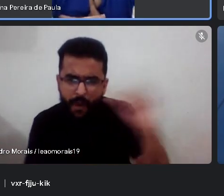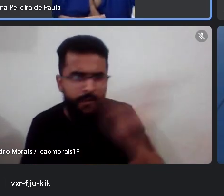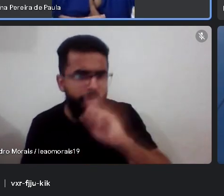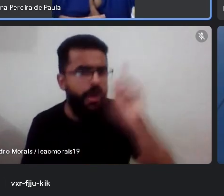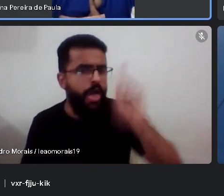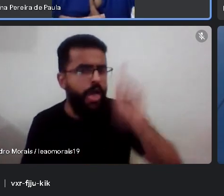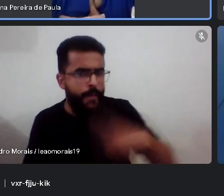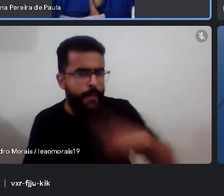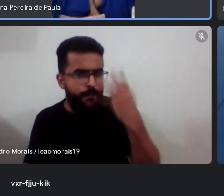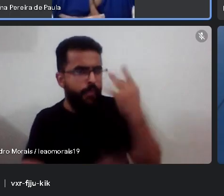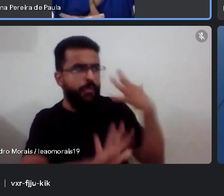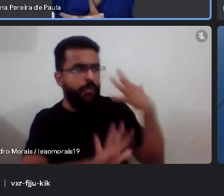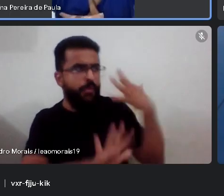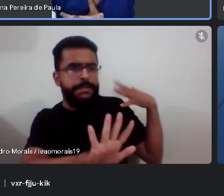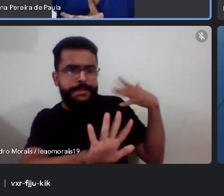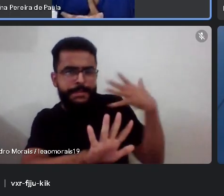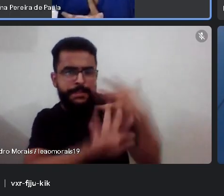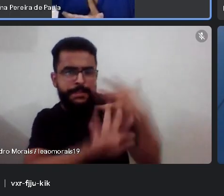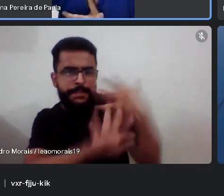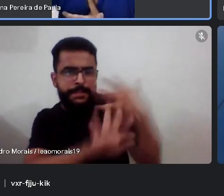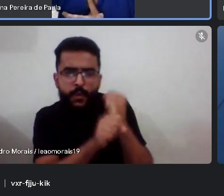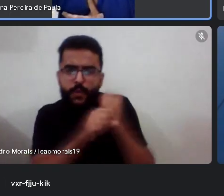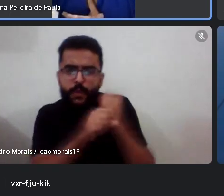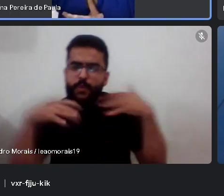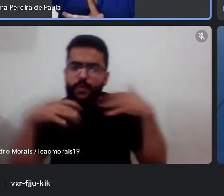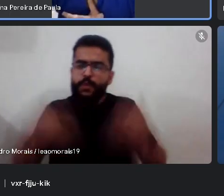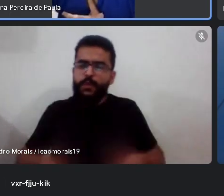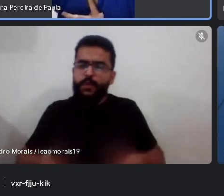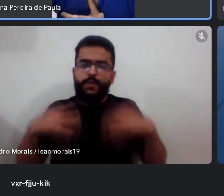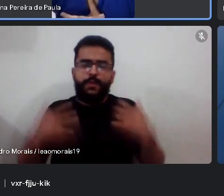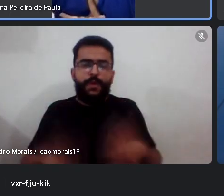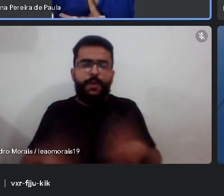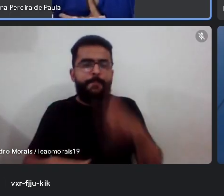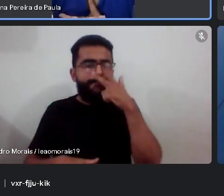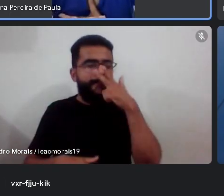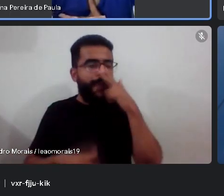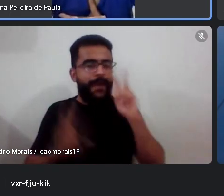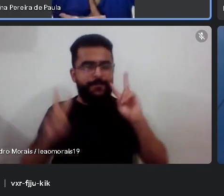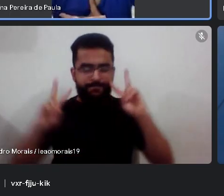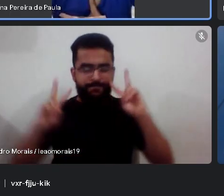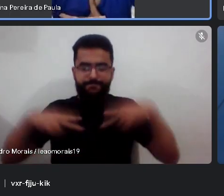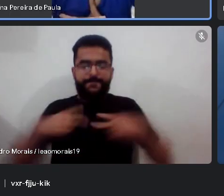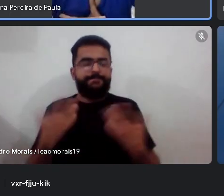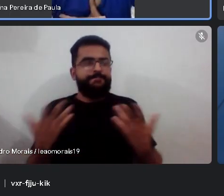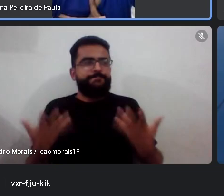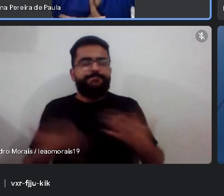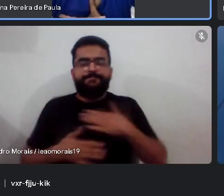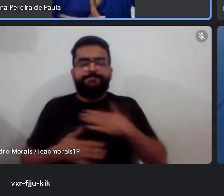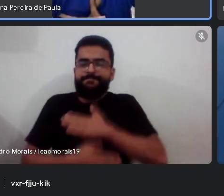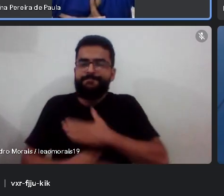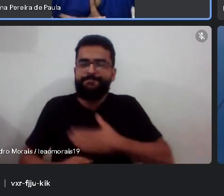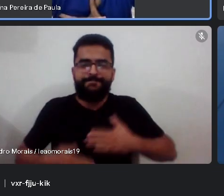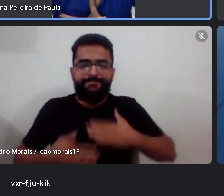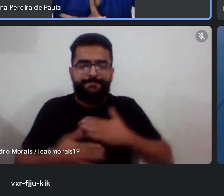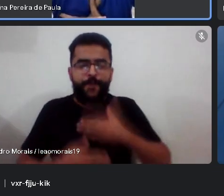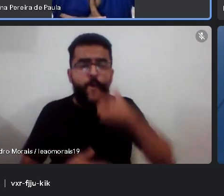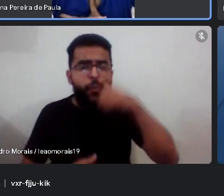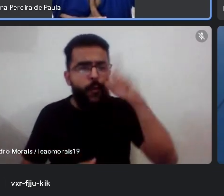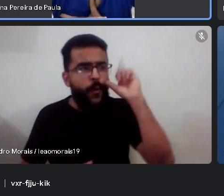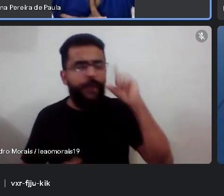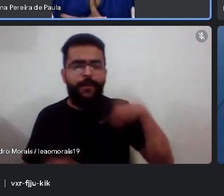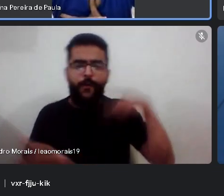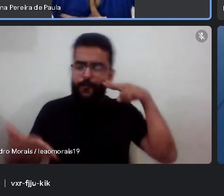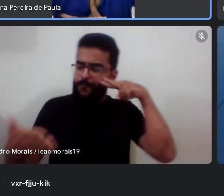de 2002. E tem pouco tempo? Não, tem muito tempo, né, que nós estamos, que há essa